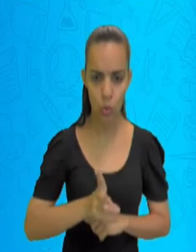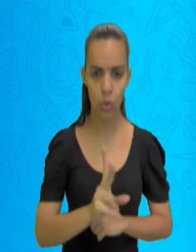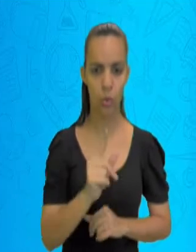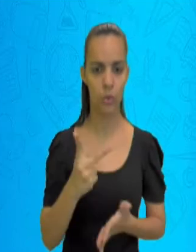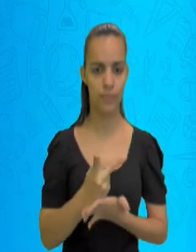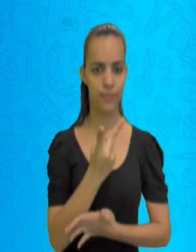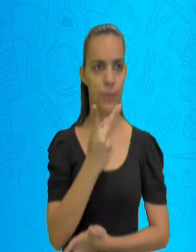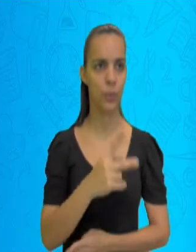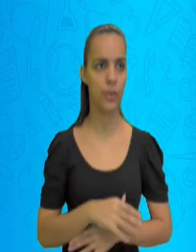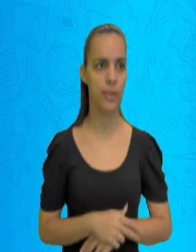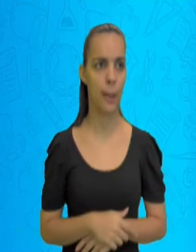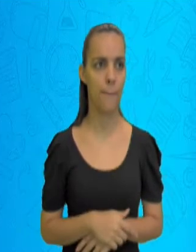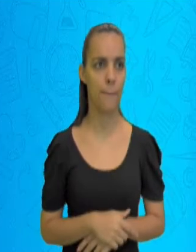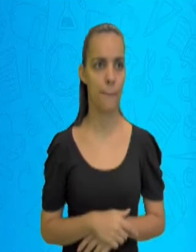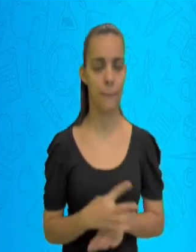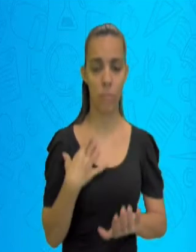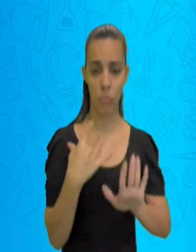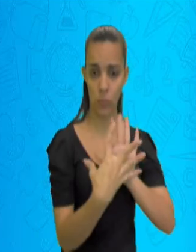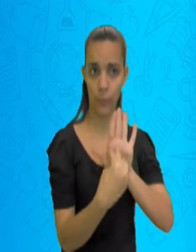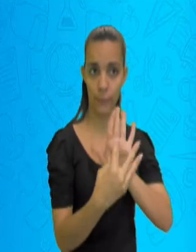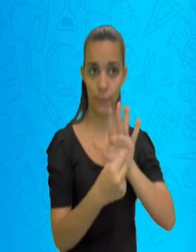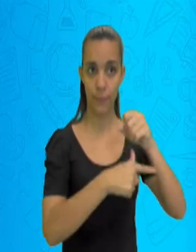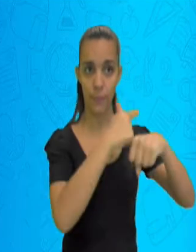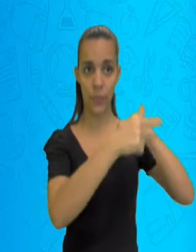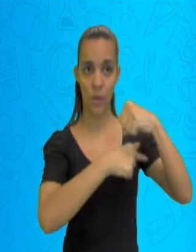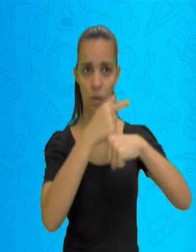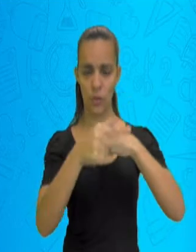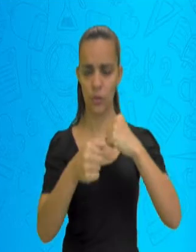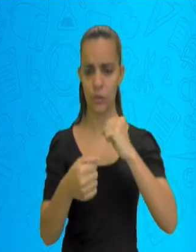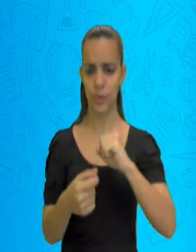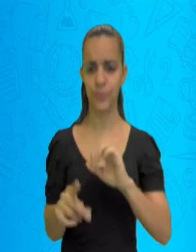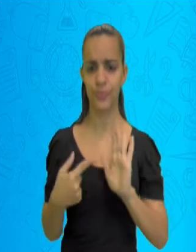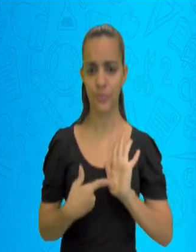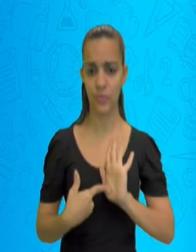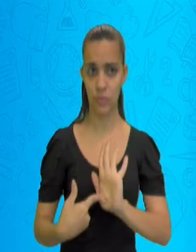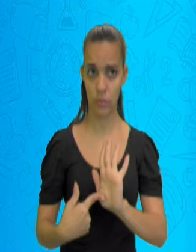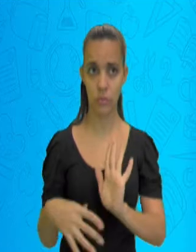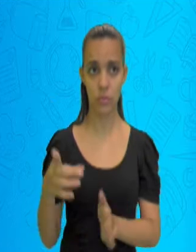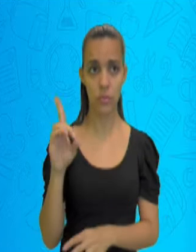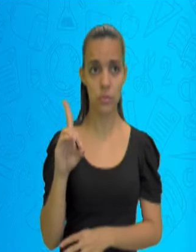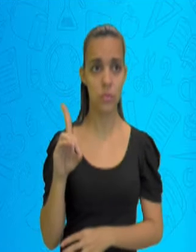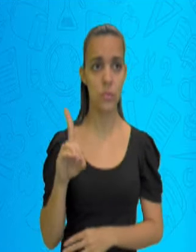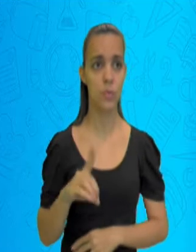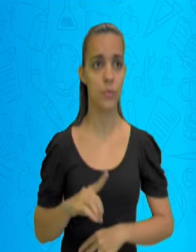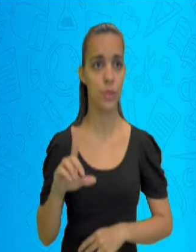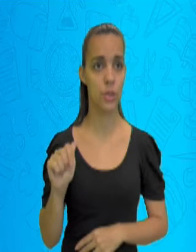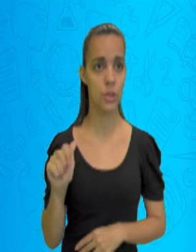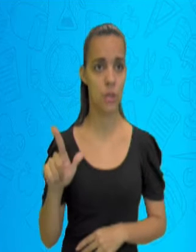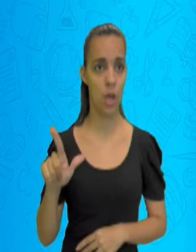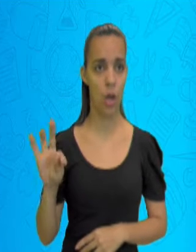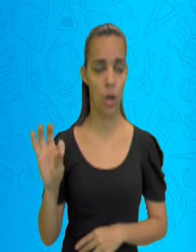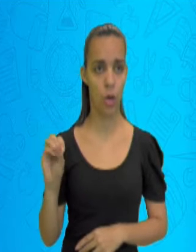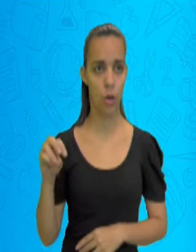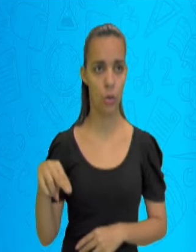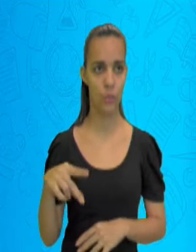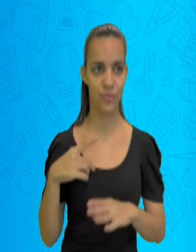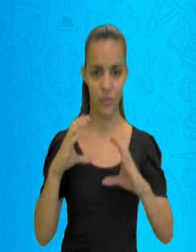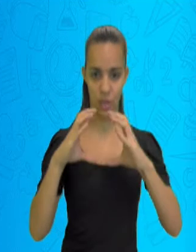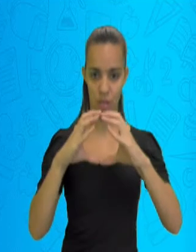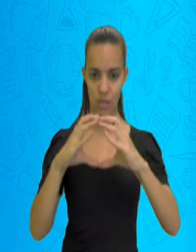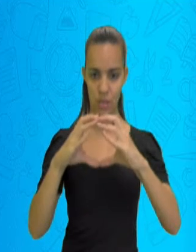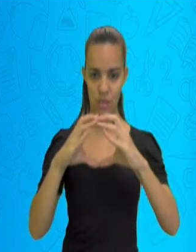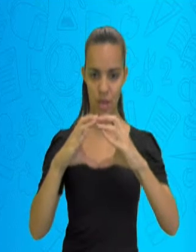Então, modelo atômico concebido por Dalton, ao que eu comentei, a esfera,